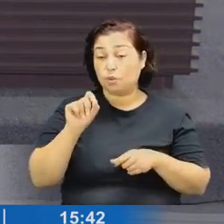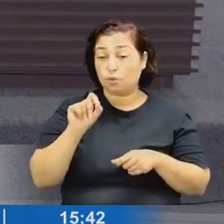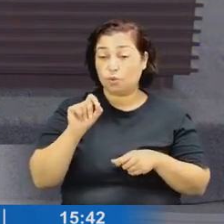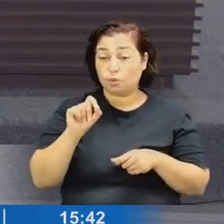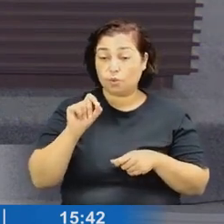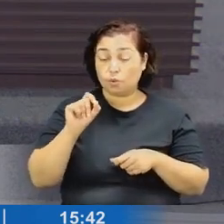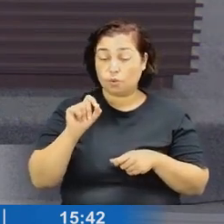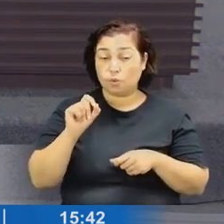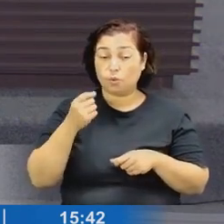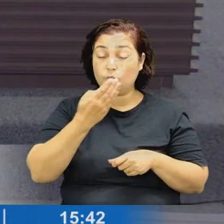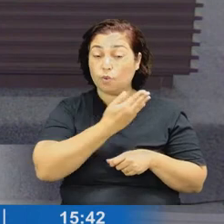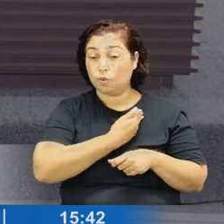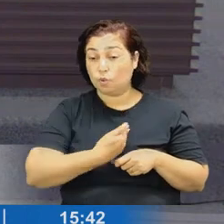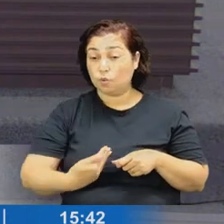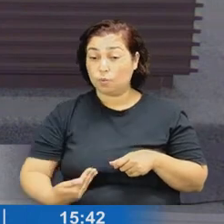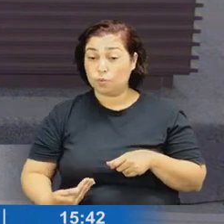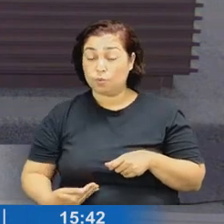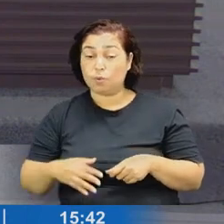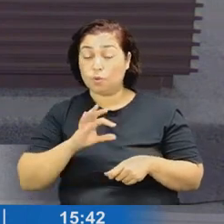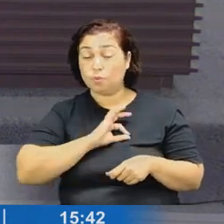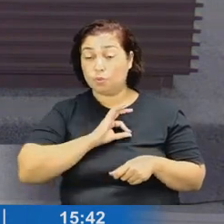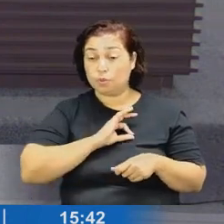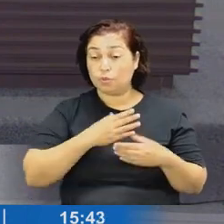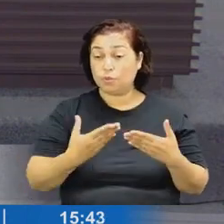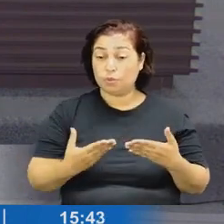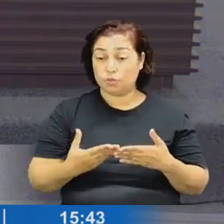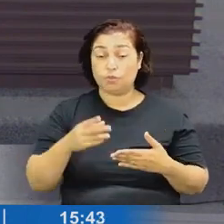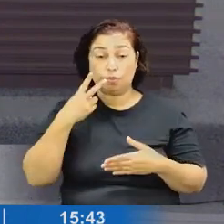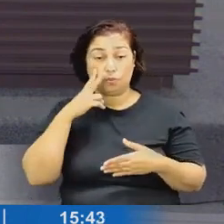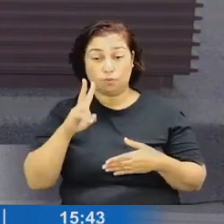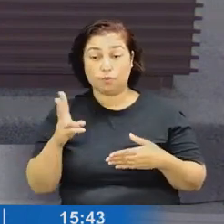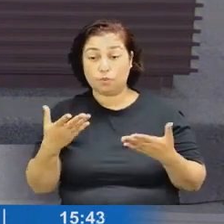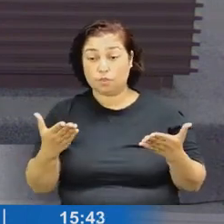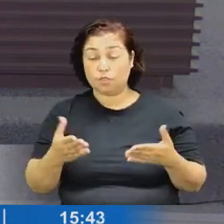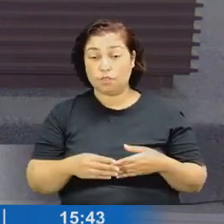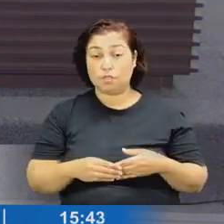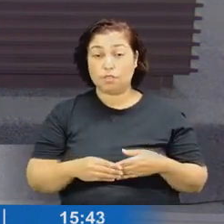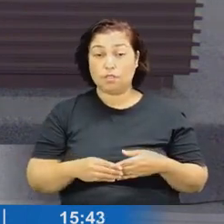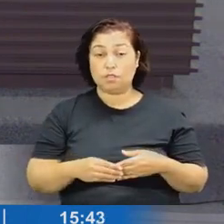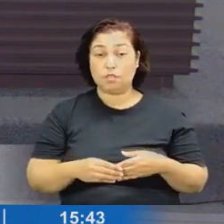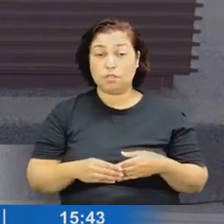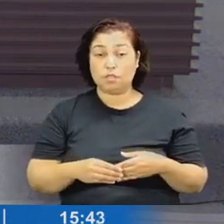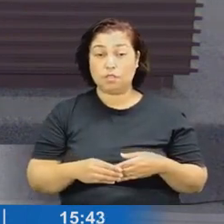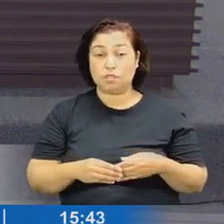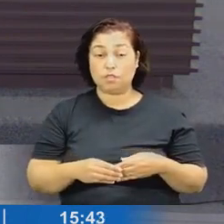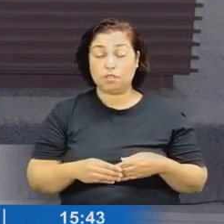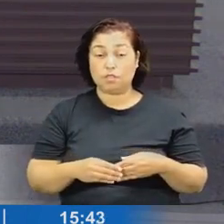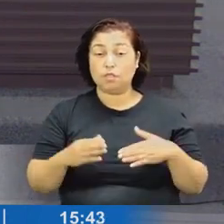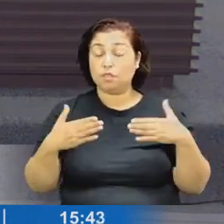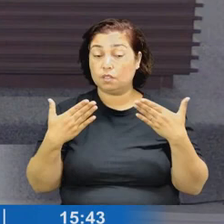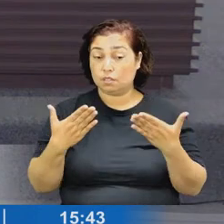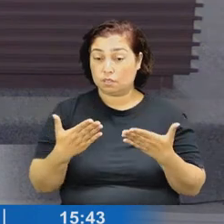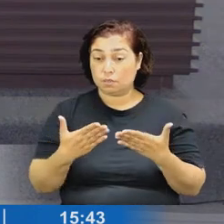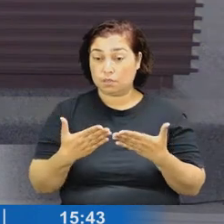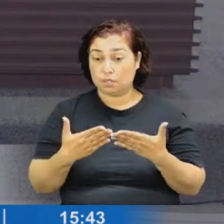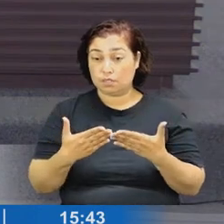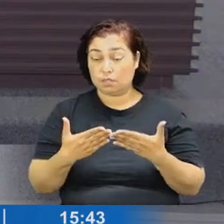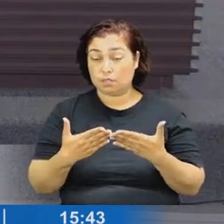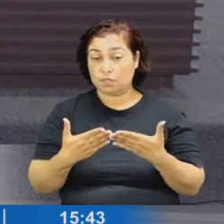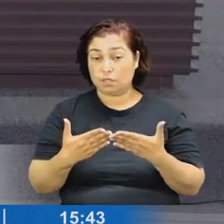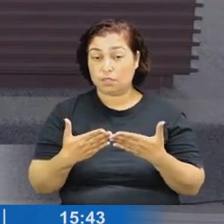serviço público da Polícia né então por aí né Tá aí a narrativa Ela é bem